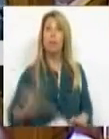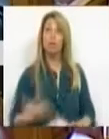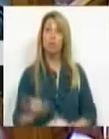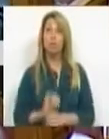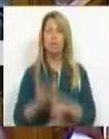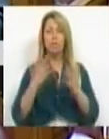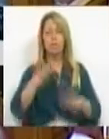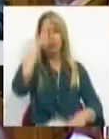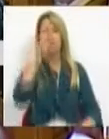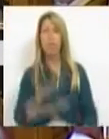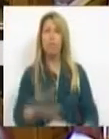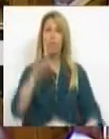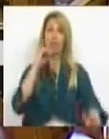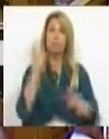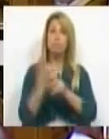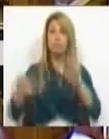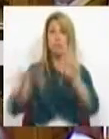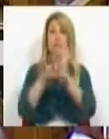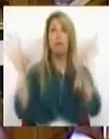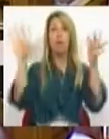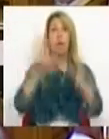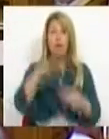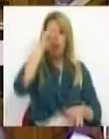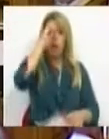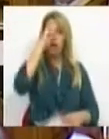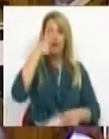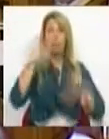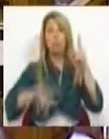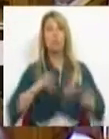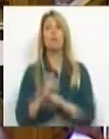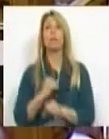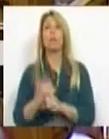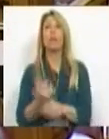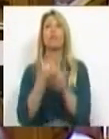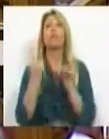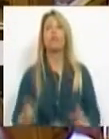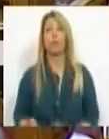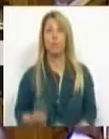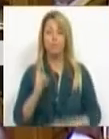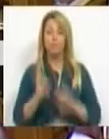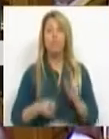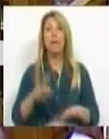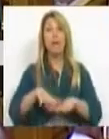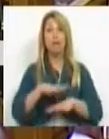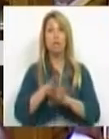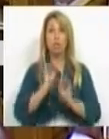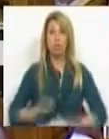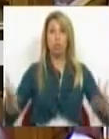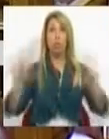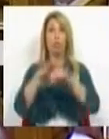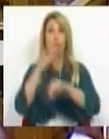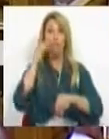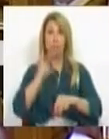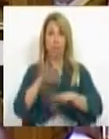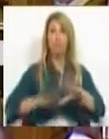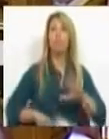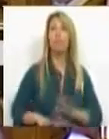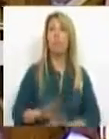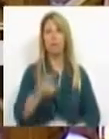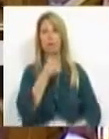zele pela legalidade e pelo respeito desses trabalhadores, porque o que a administração do novo banco está a fazer, a